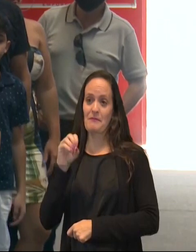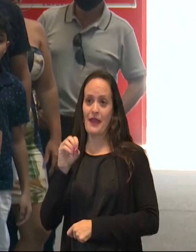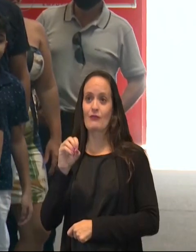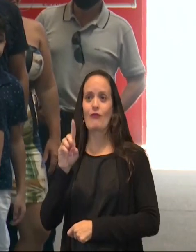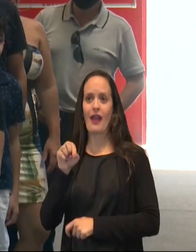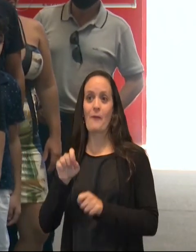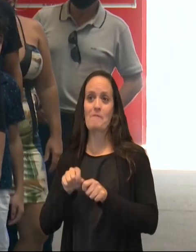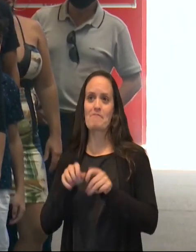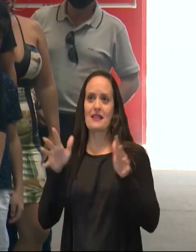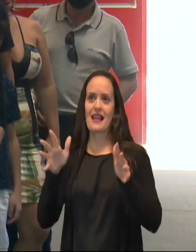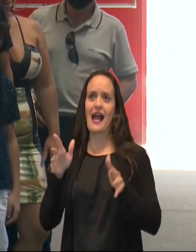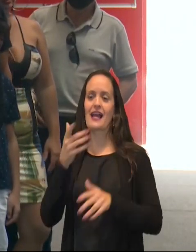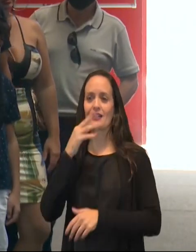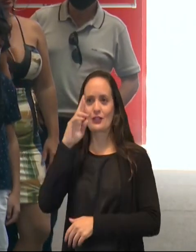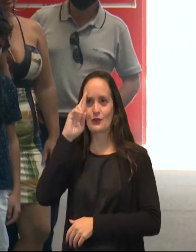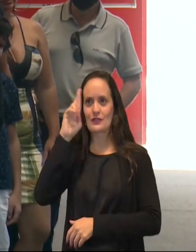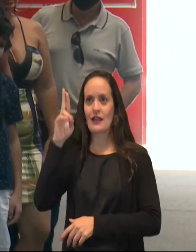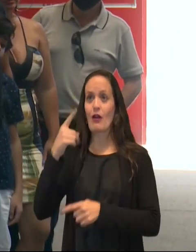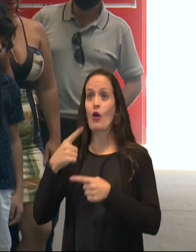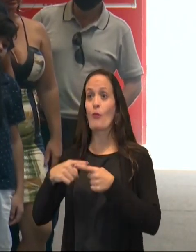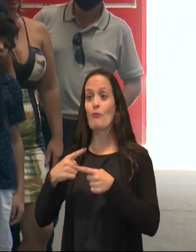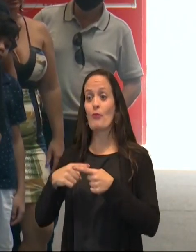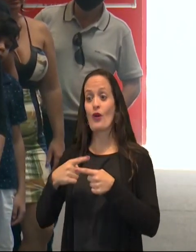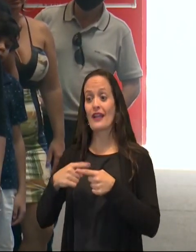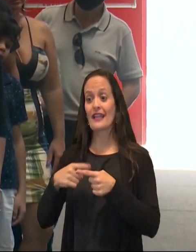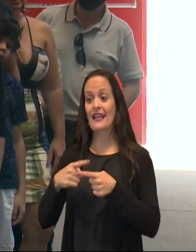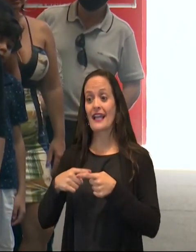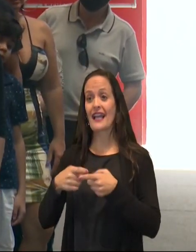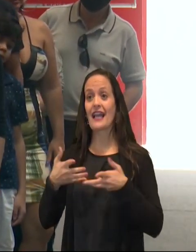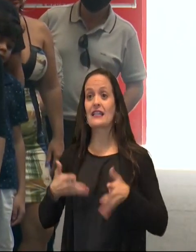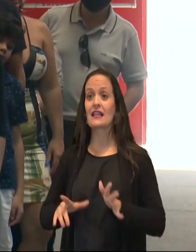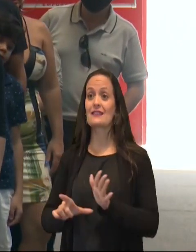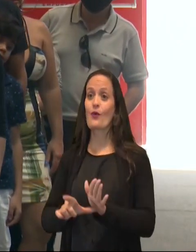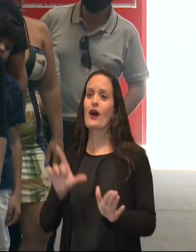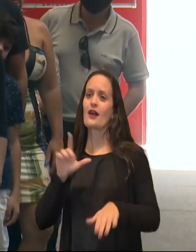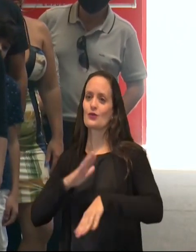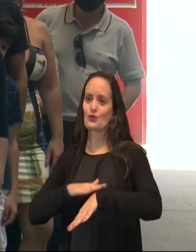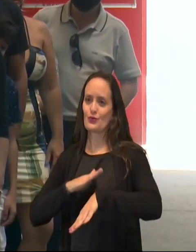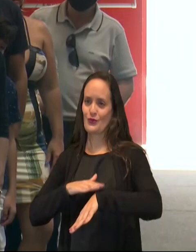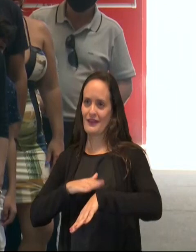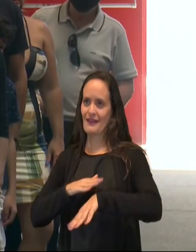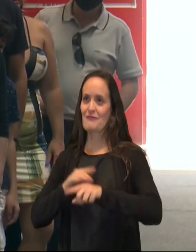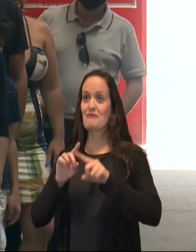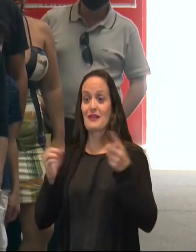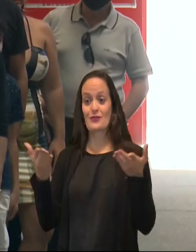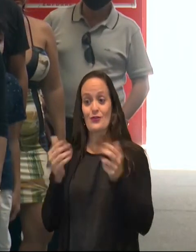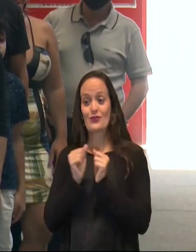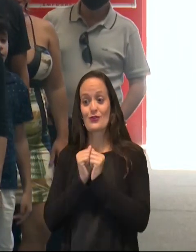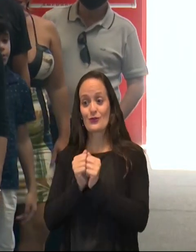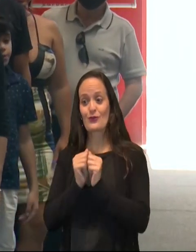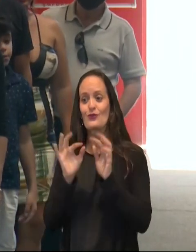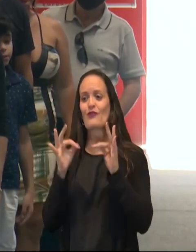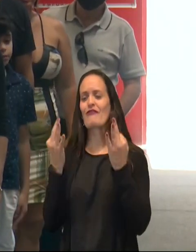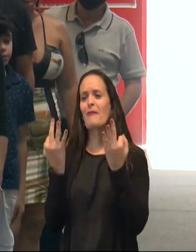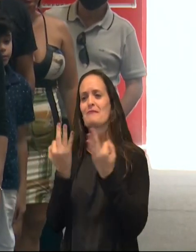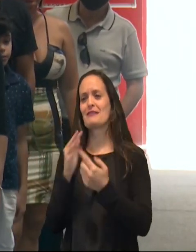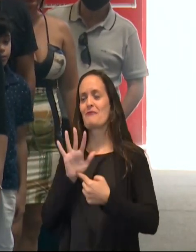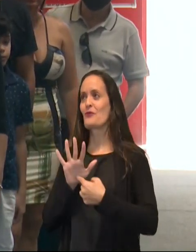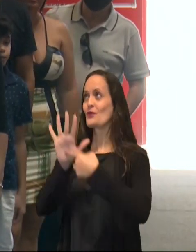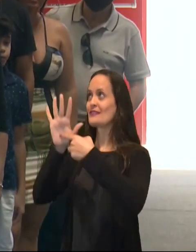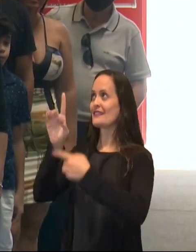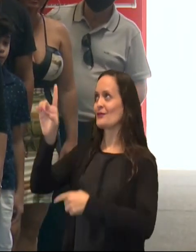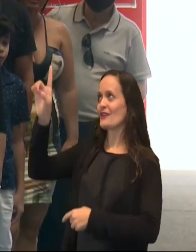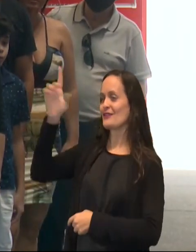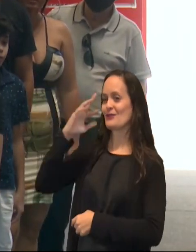Senhor, pois ele nasceu com 6 mesinhos e hoje está aqui com sua família sendo apresentado ao